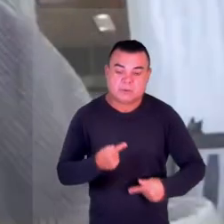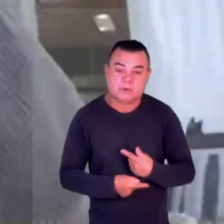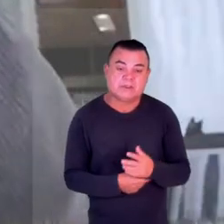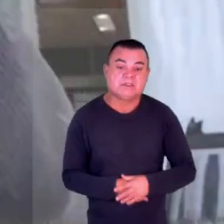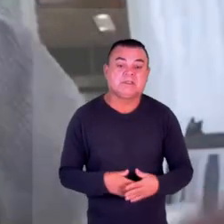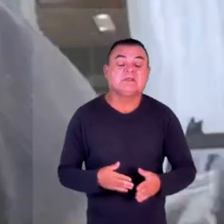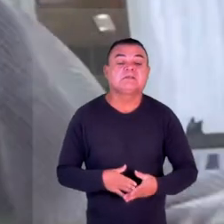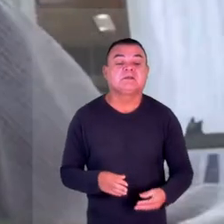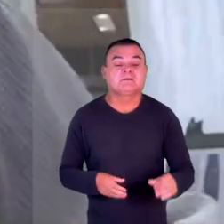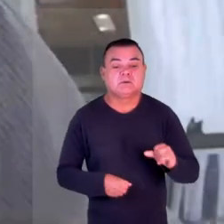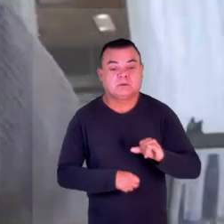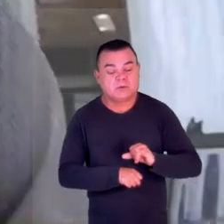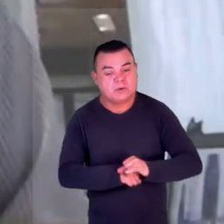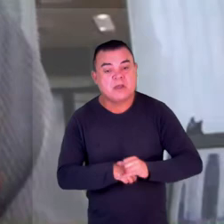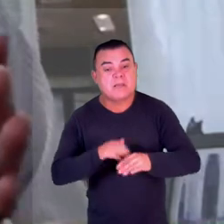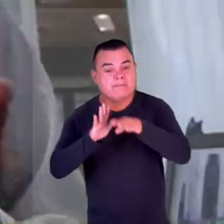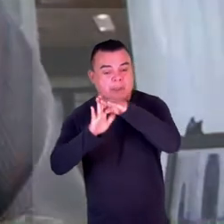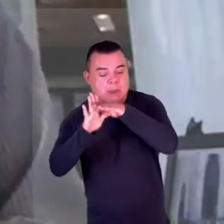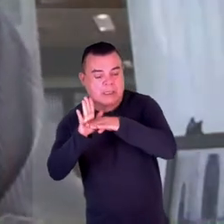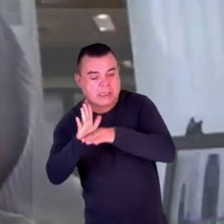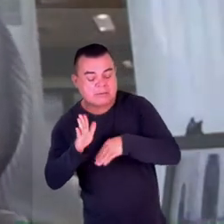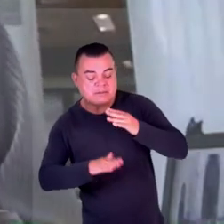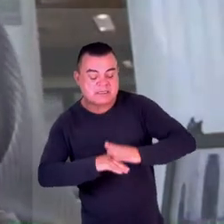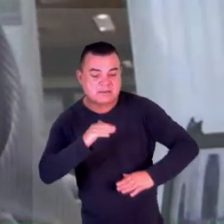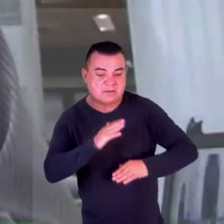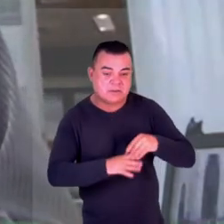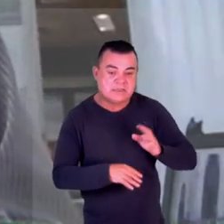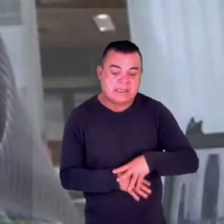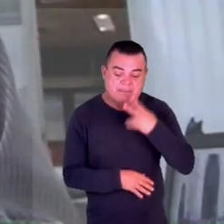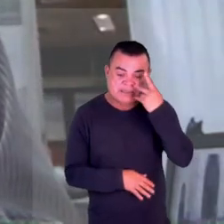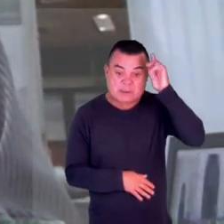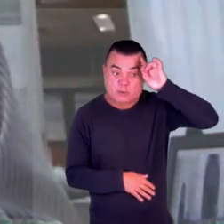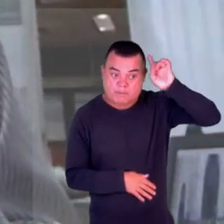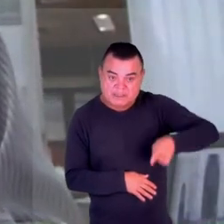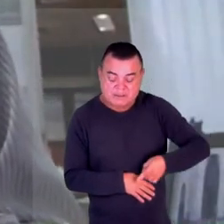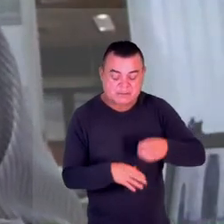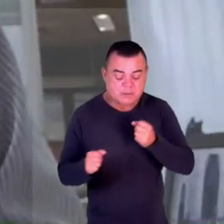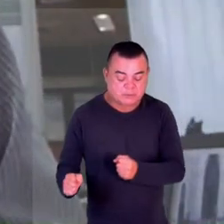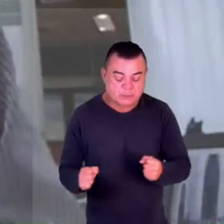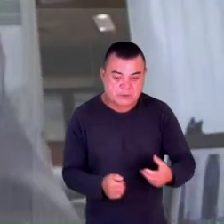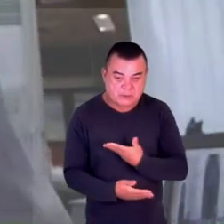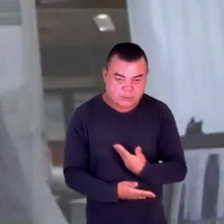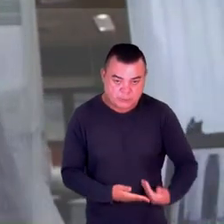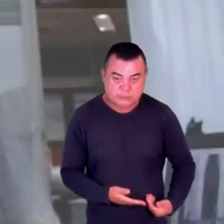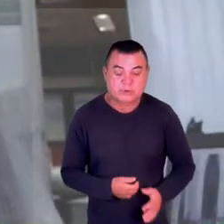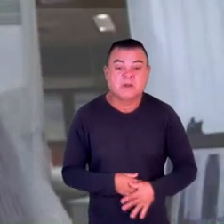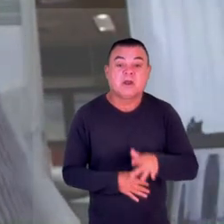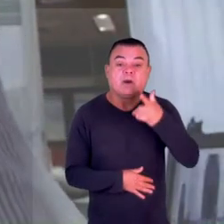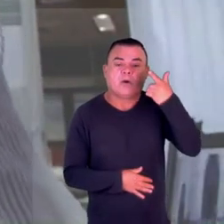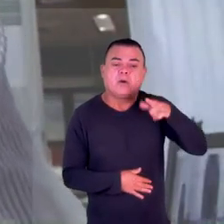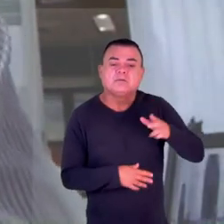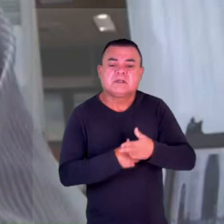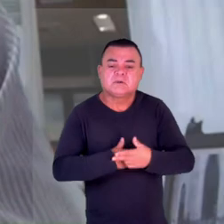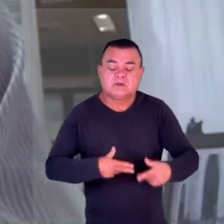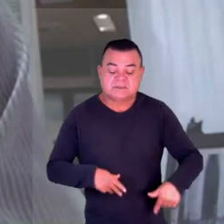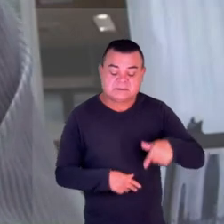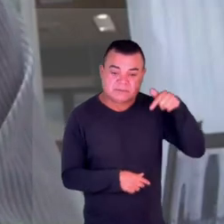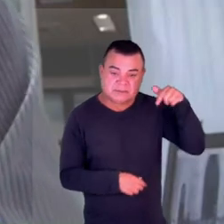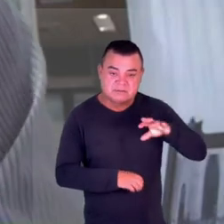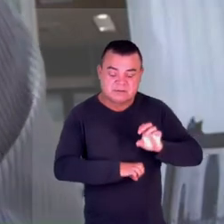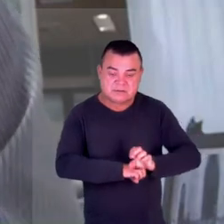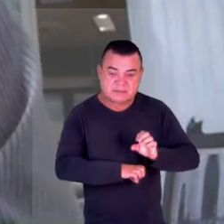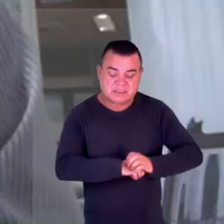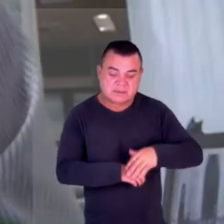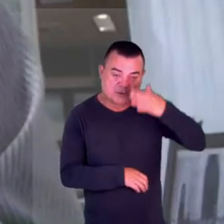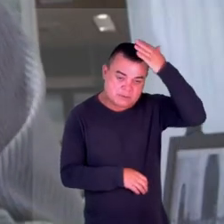programas e ações que precisam ser eh cumpridas pelo pelo poder público uma outra coisa aqui no no Paraná nós conseguimos